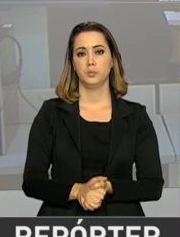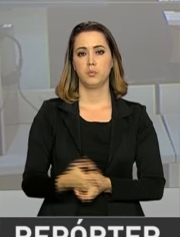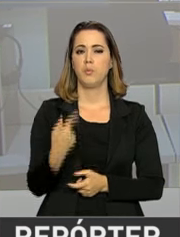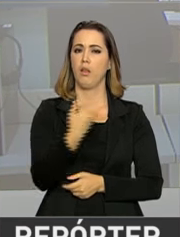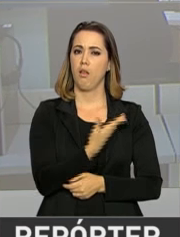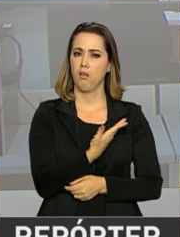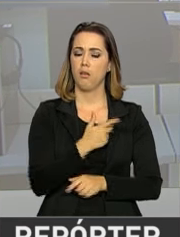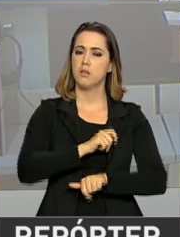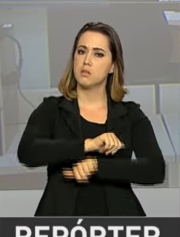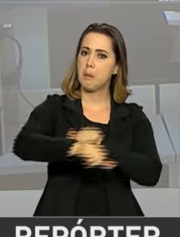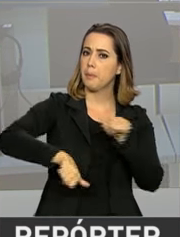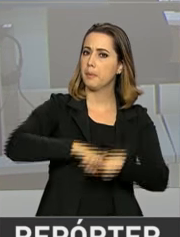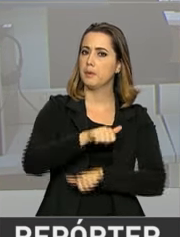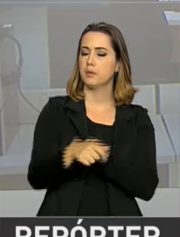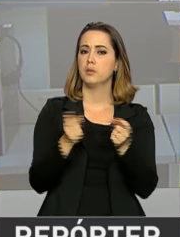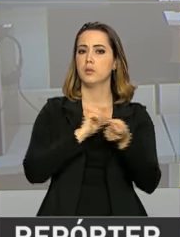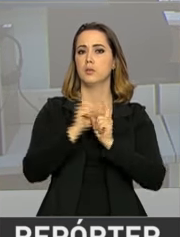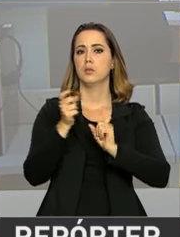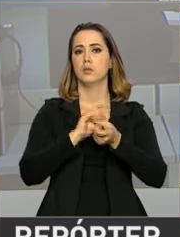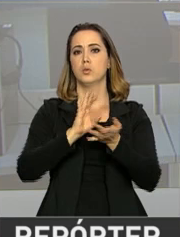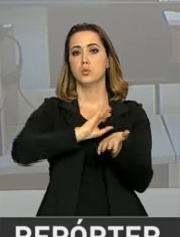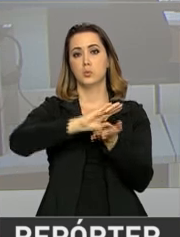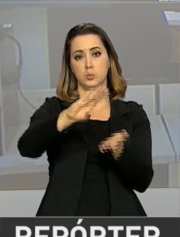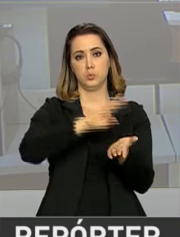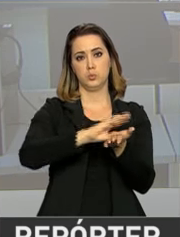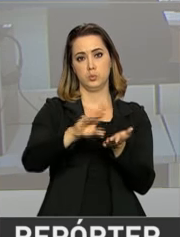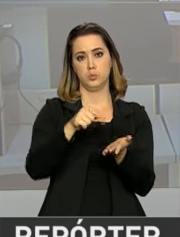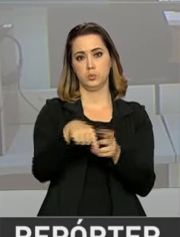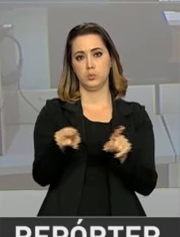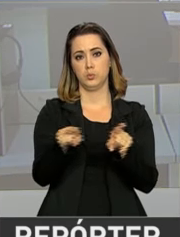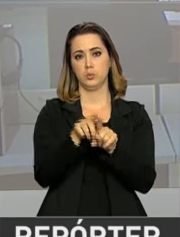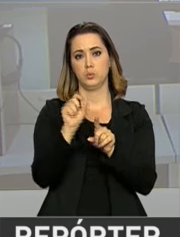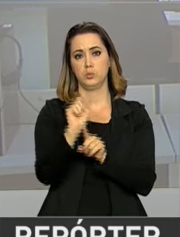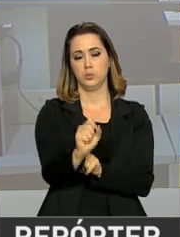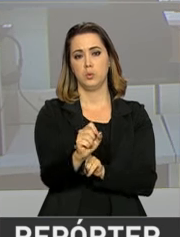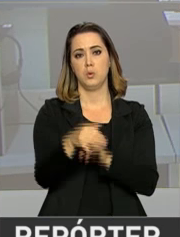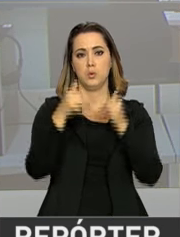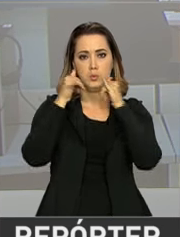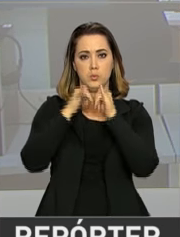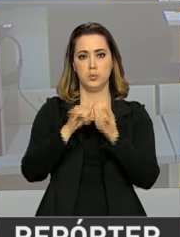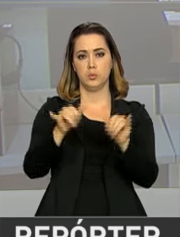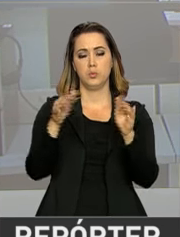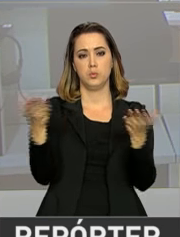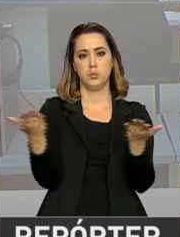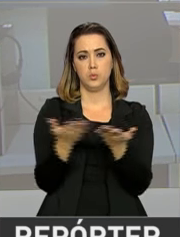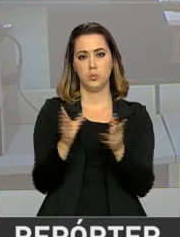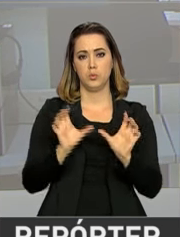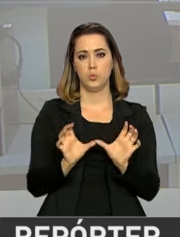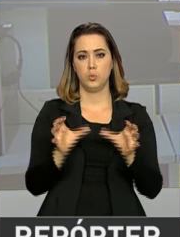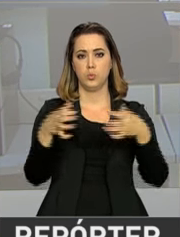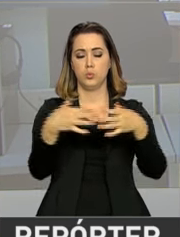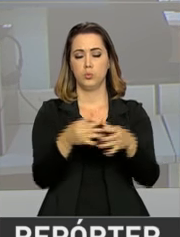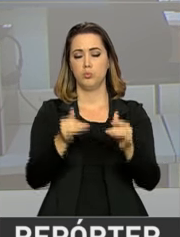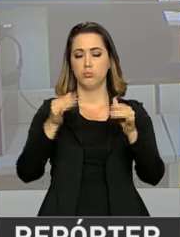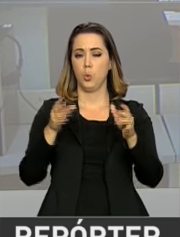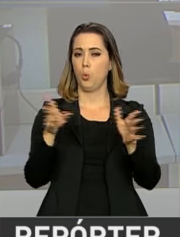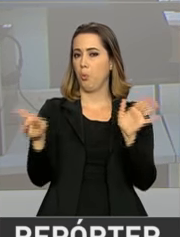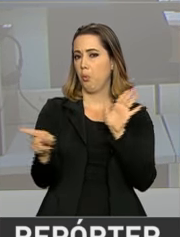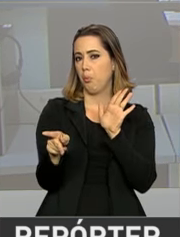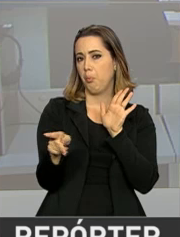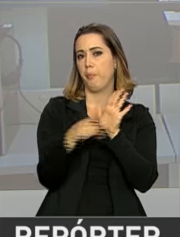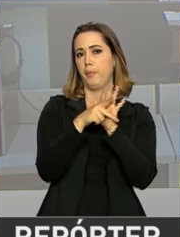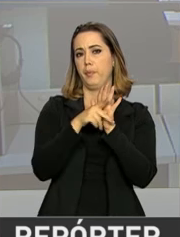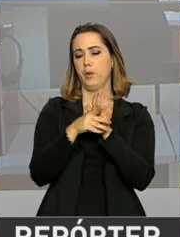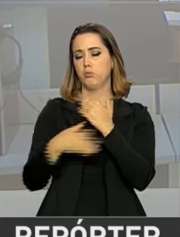migração da administração dos recursos da conta de desenvolvimento energético da Eletrobrás para a câmara de comercialização de energia